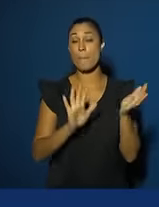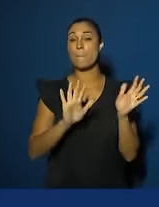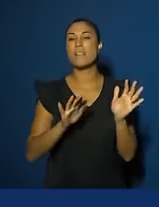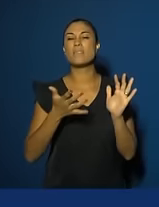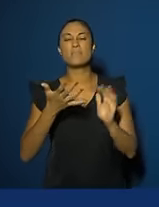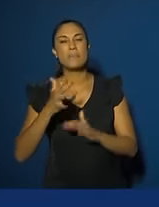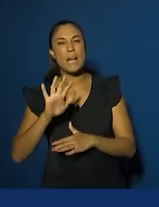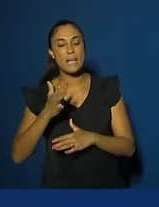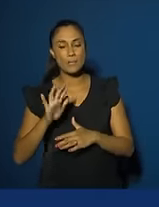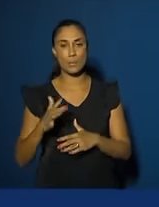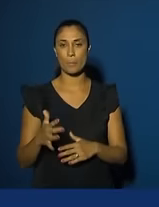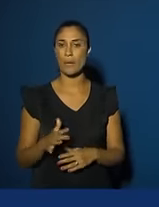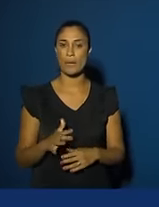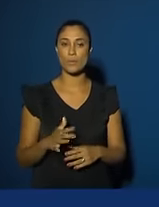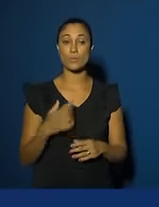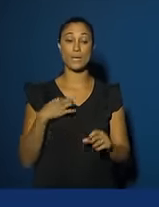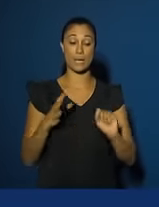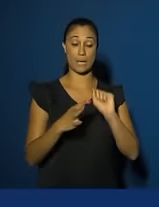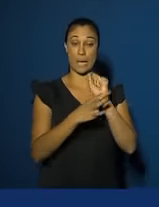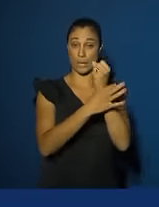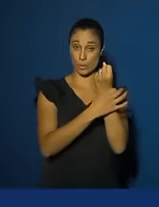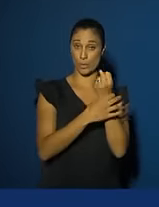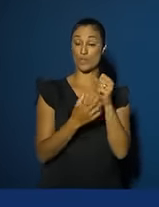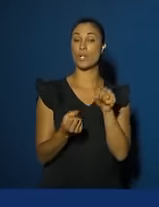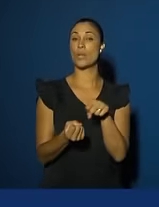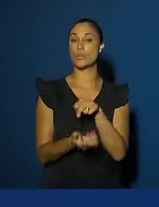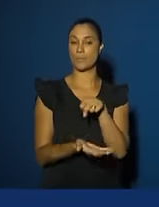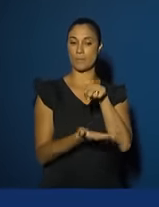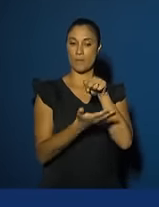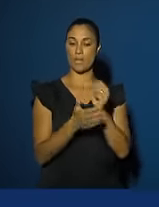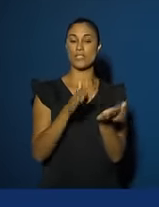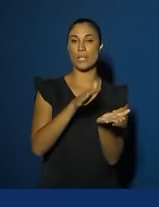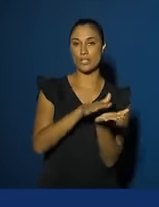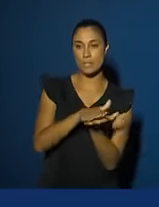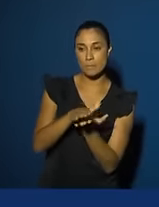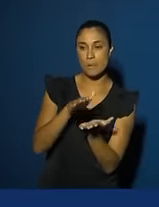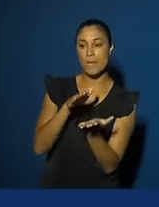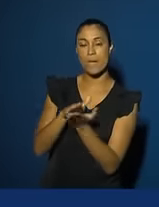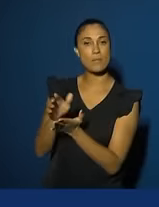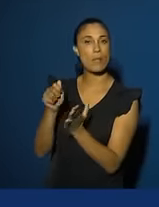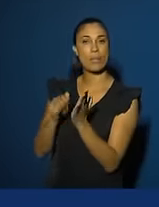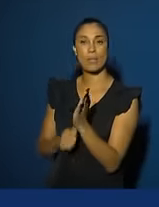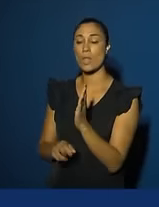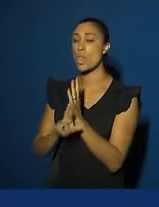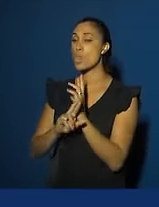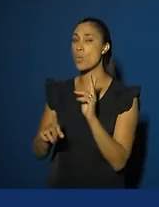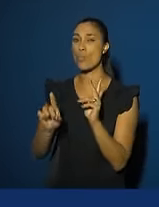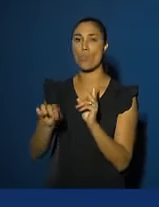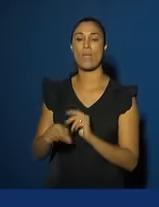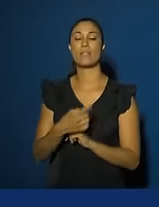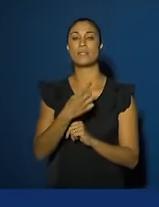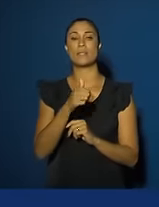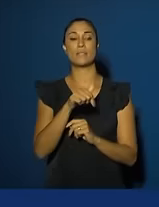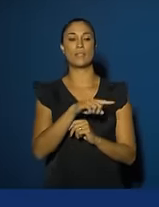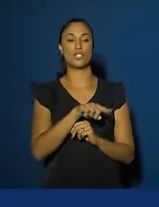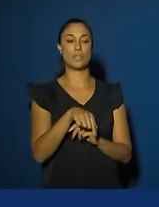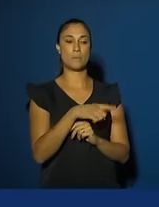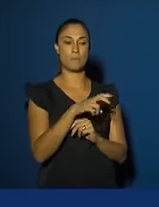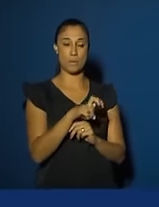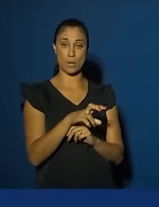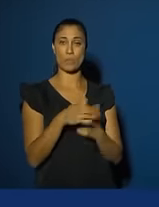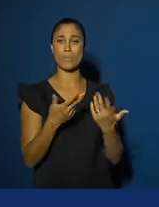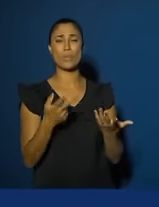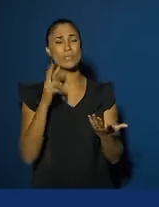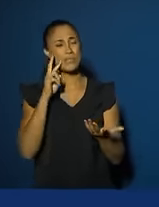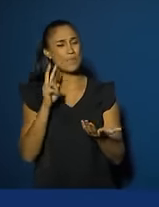média a média que garante a sustentabilidade das despesas contratadas não é 17,5 E aí quando você vai ver